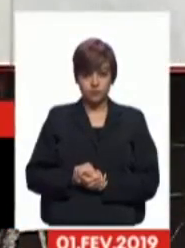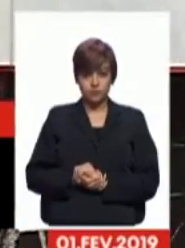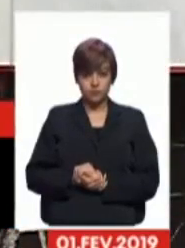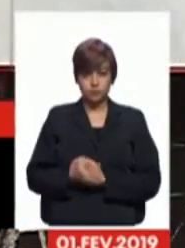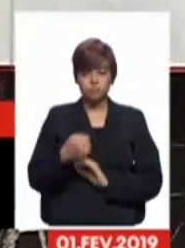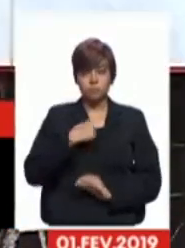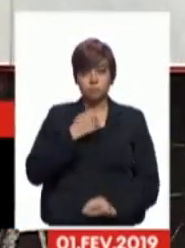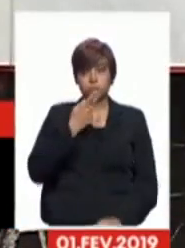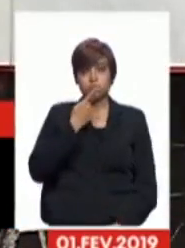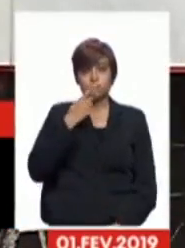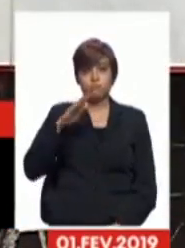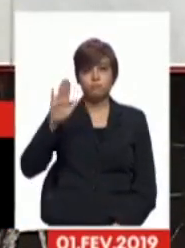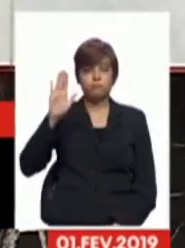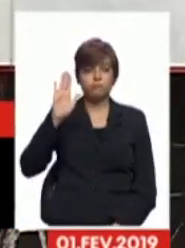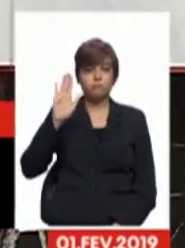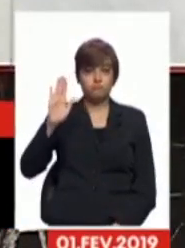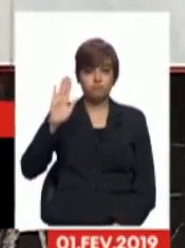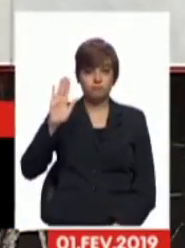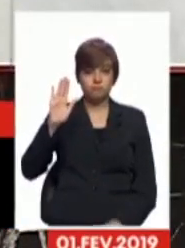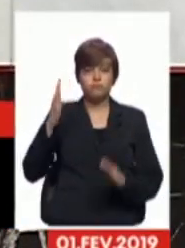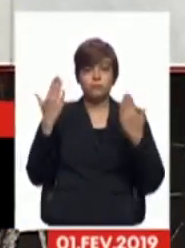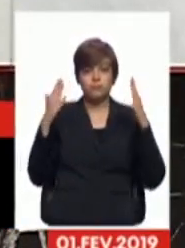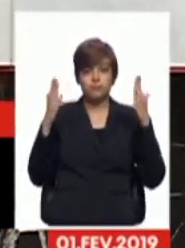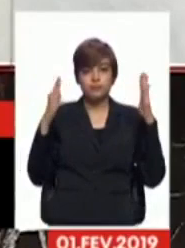Assim o prometo.